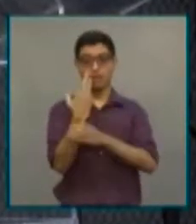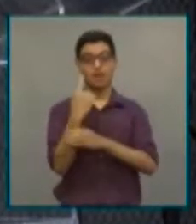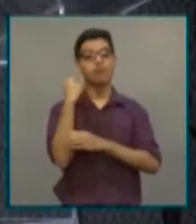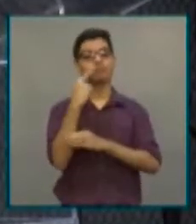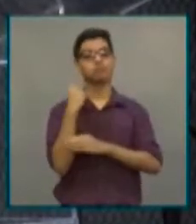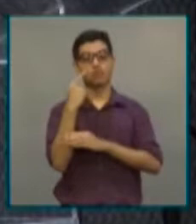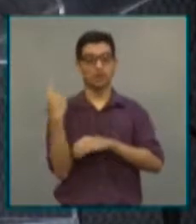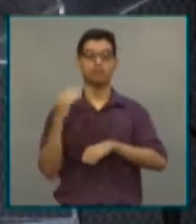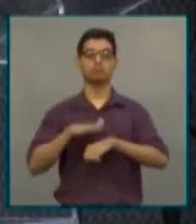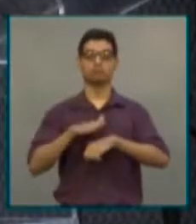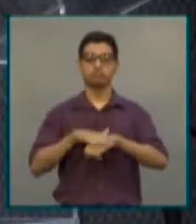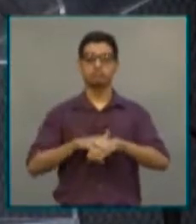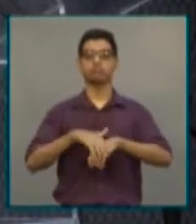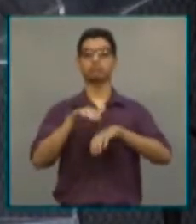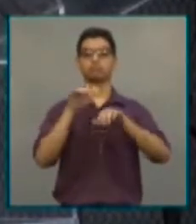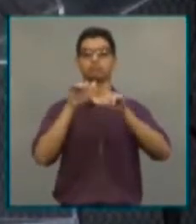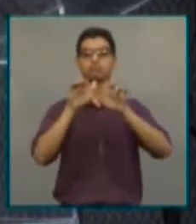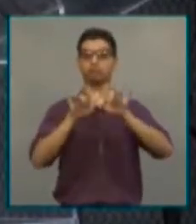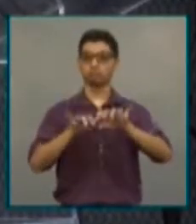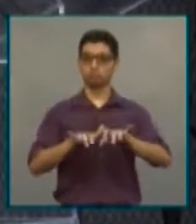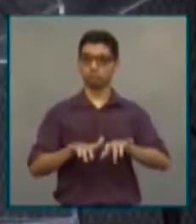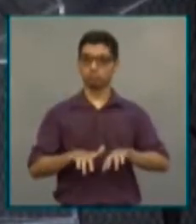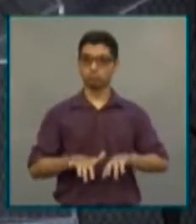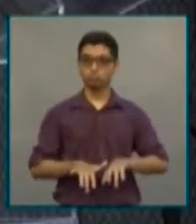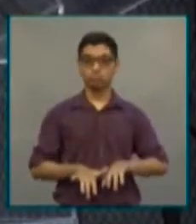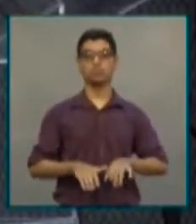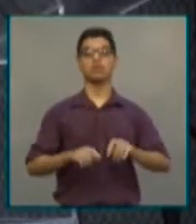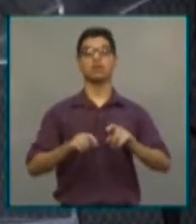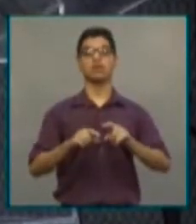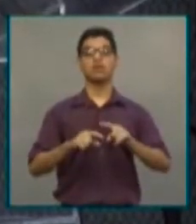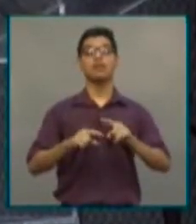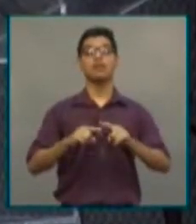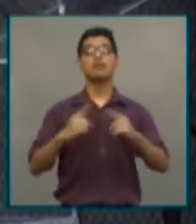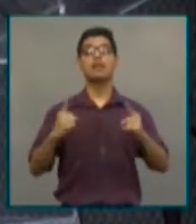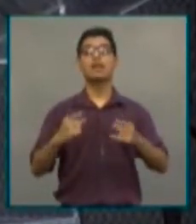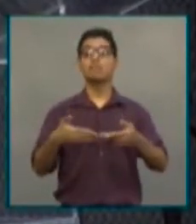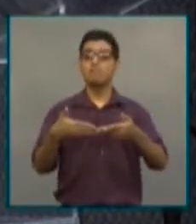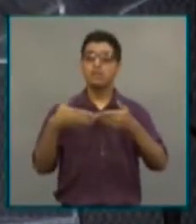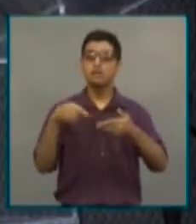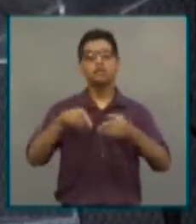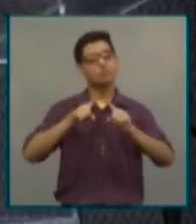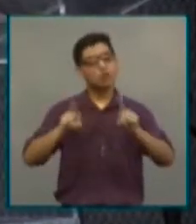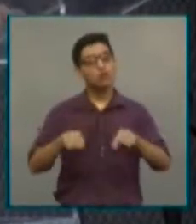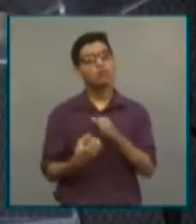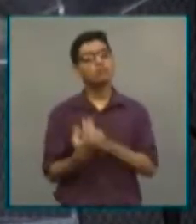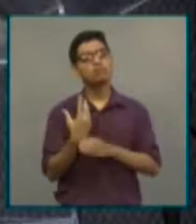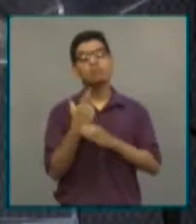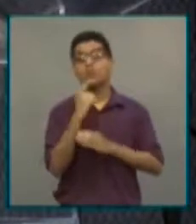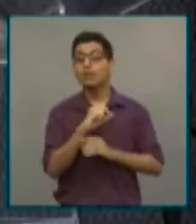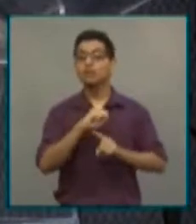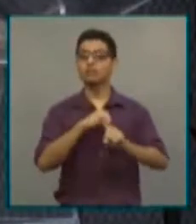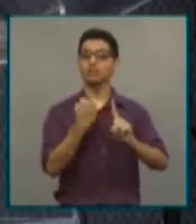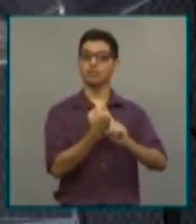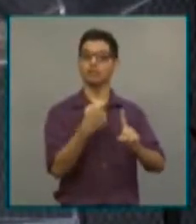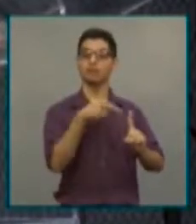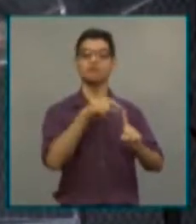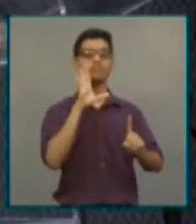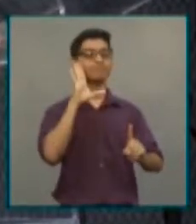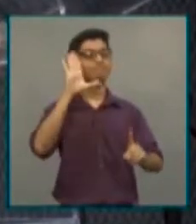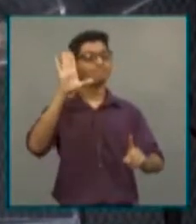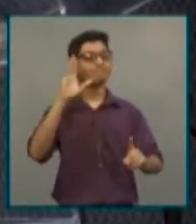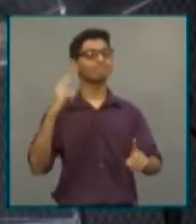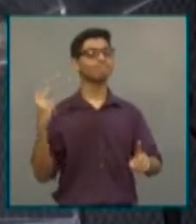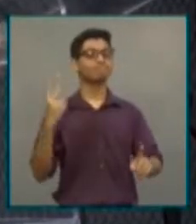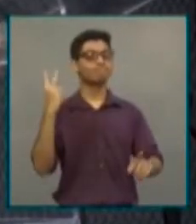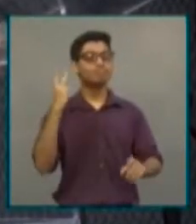essas demandas, para surgir esse processo, vêm da sociedade. E, meus caros, se não houver um diálogo da